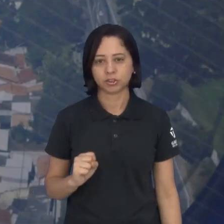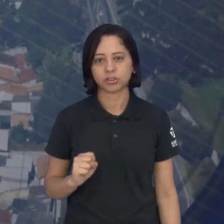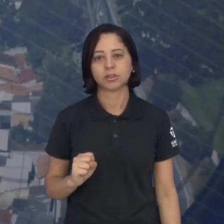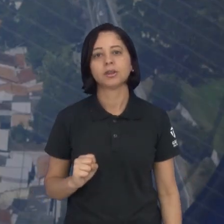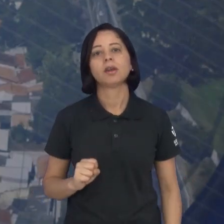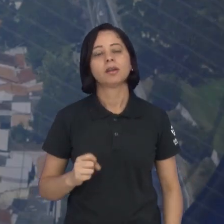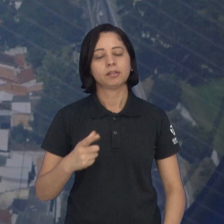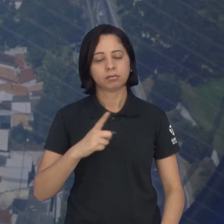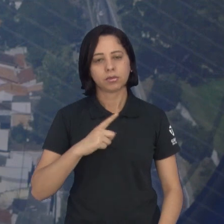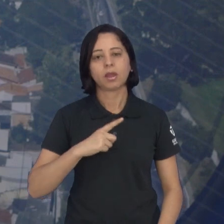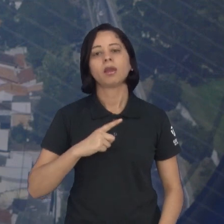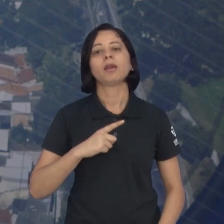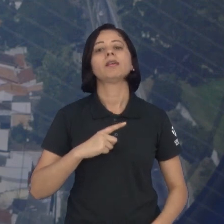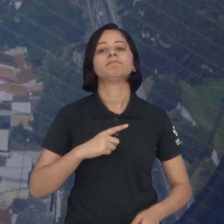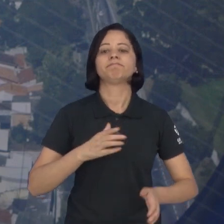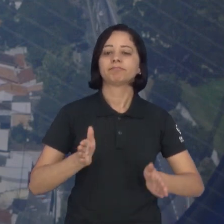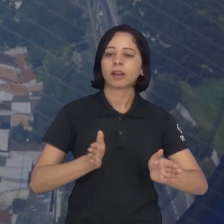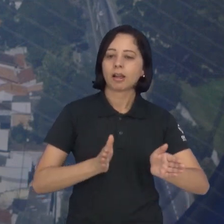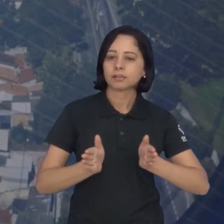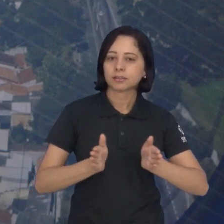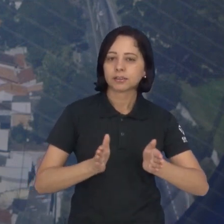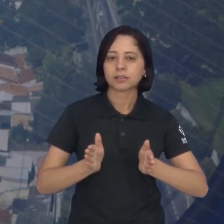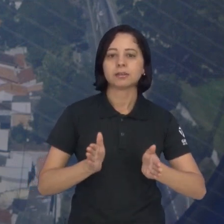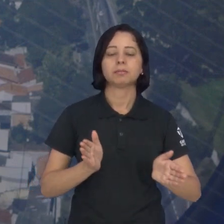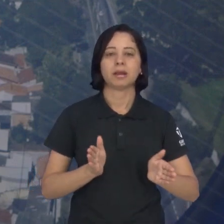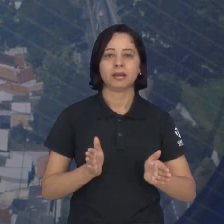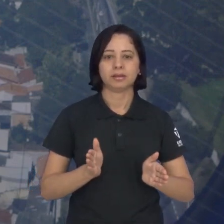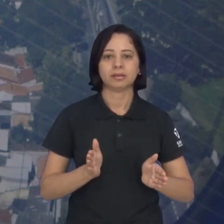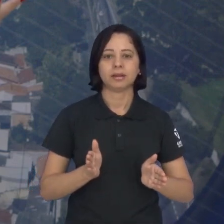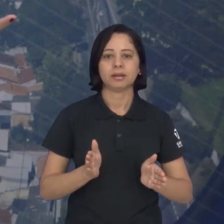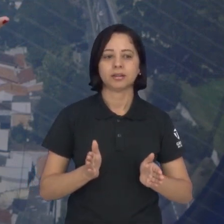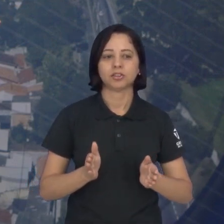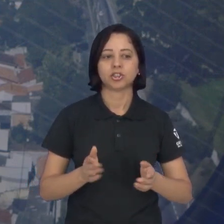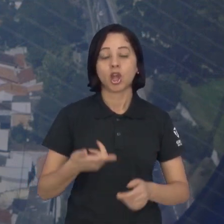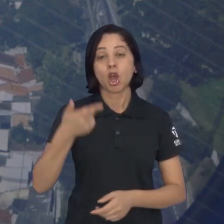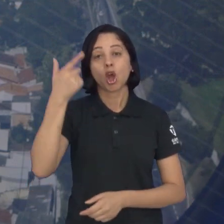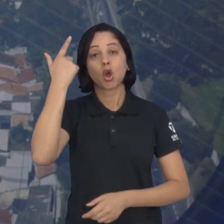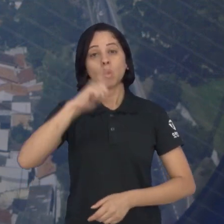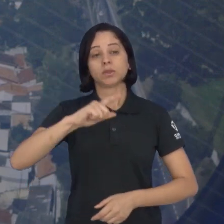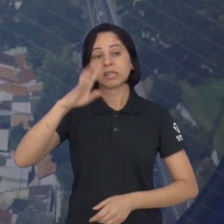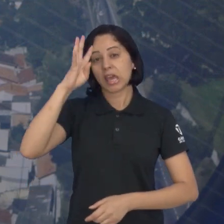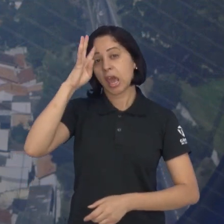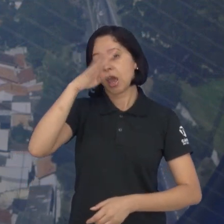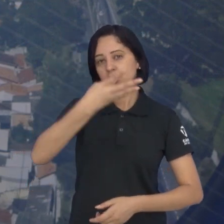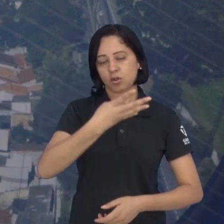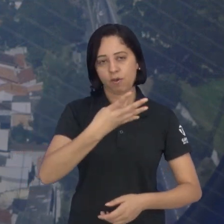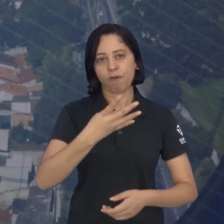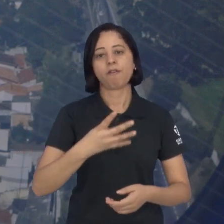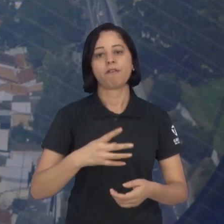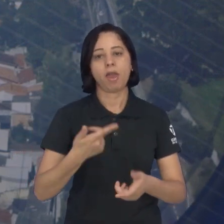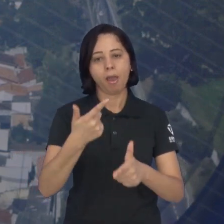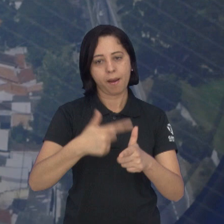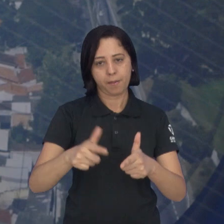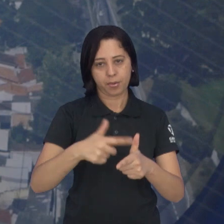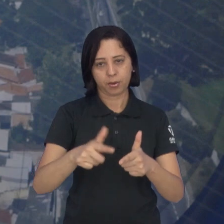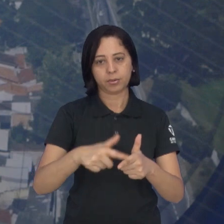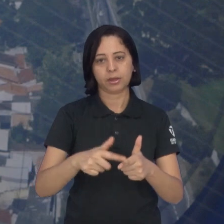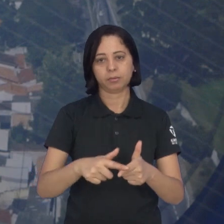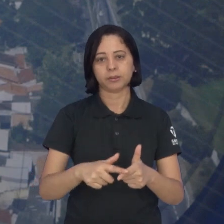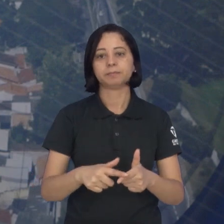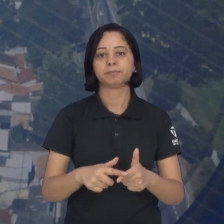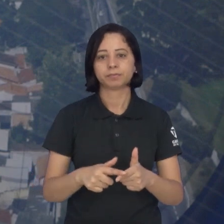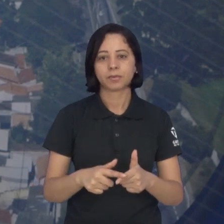ter acesso às coisas para que você não seja enganado, consiga resolver as coisas da melhor forma possível. E olha